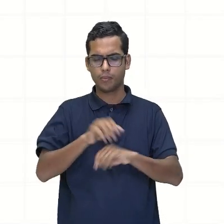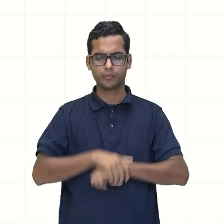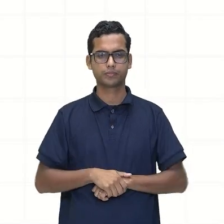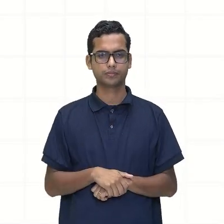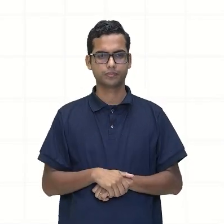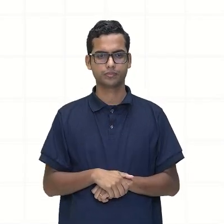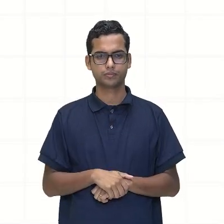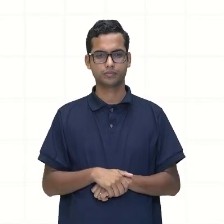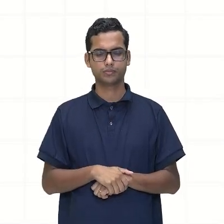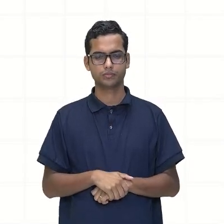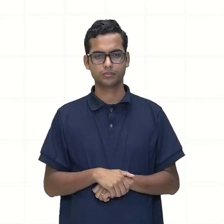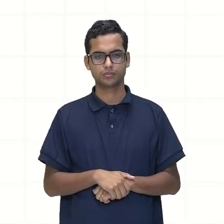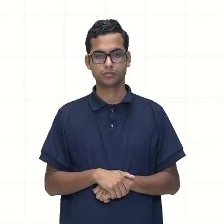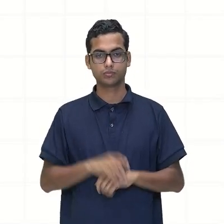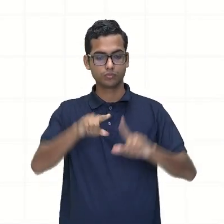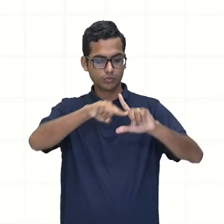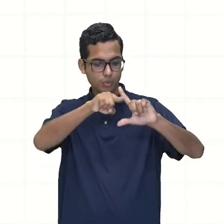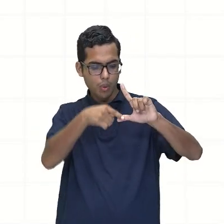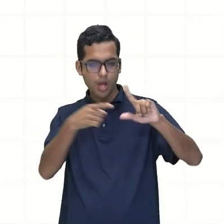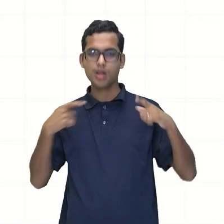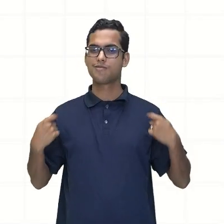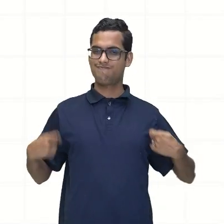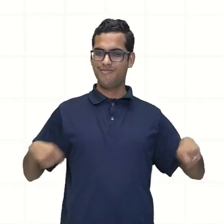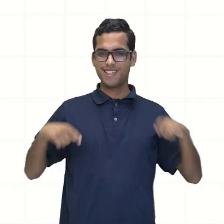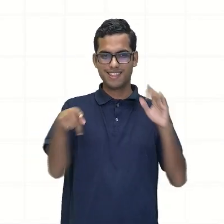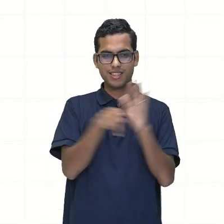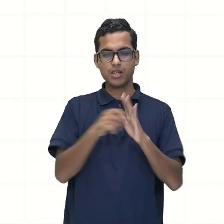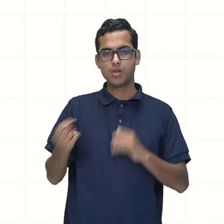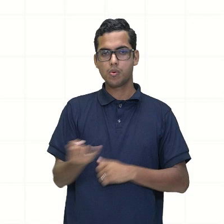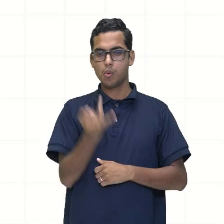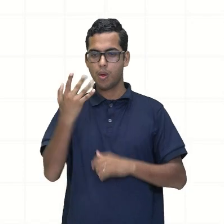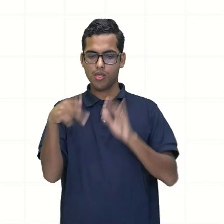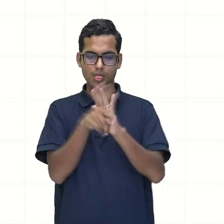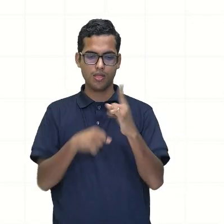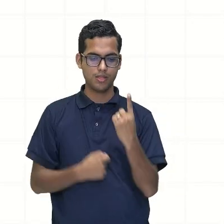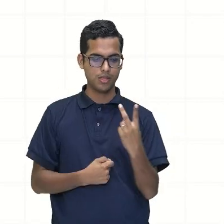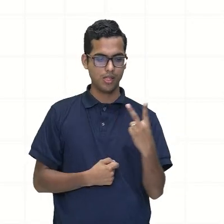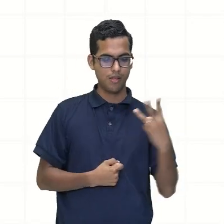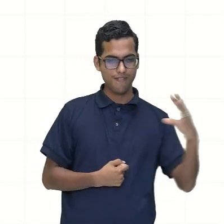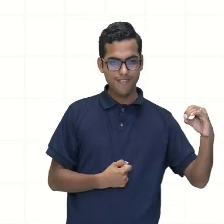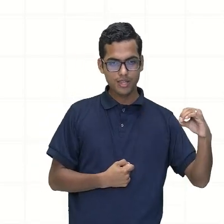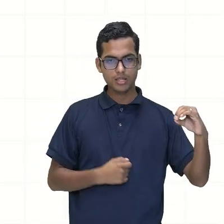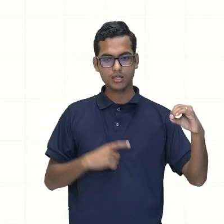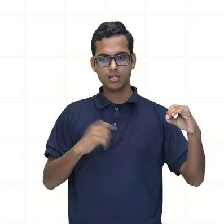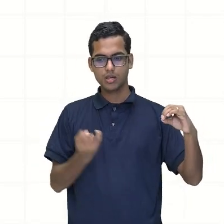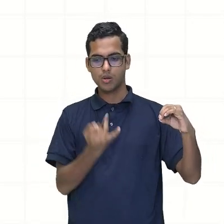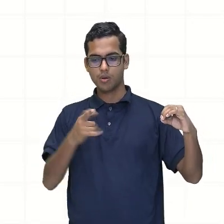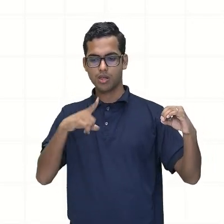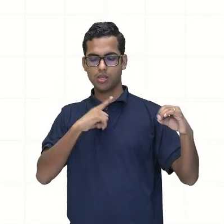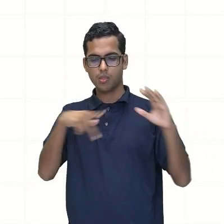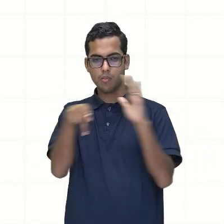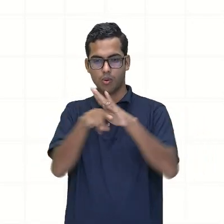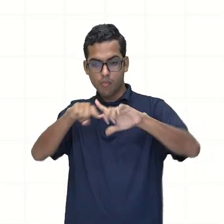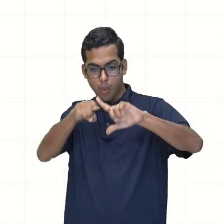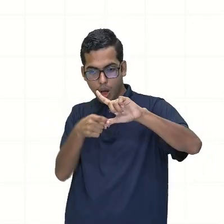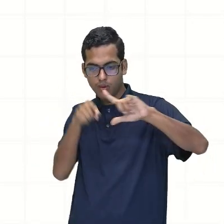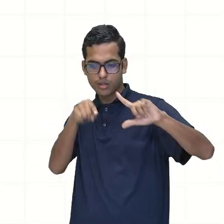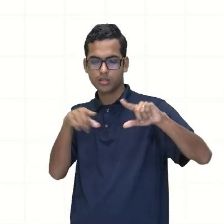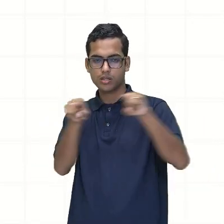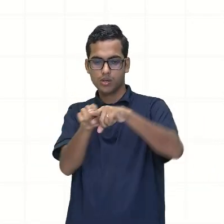ângulo, ele precisa ser menor do que 120. O máximo valor que a gente aceita é o